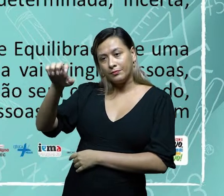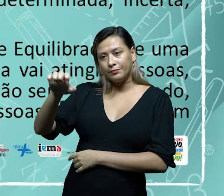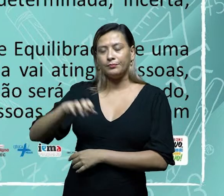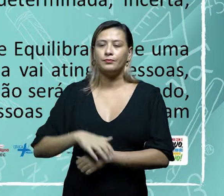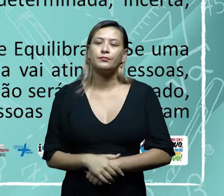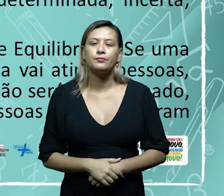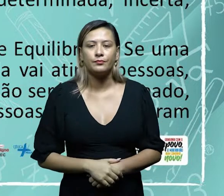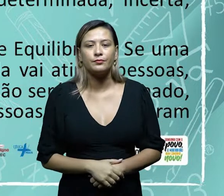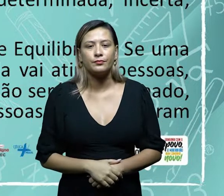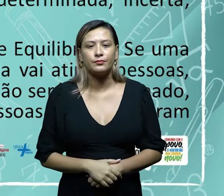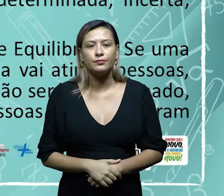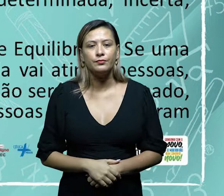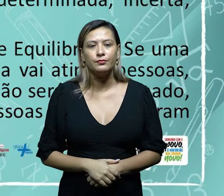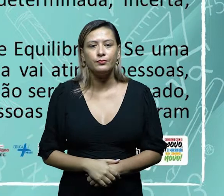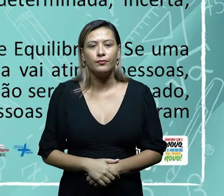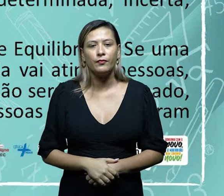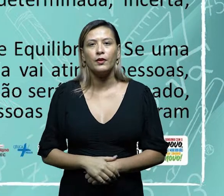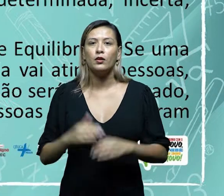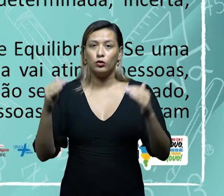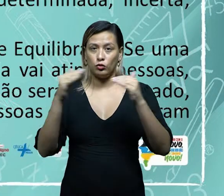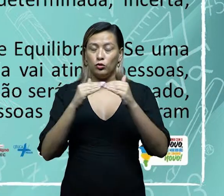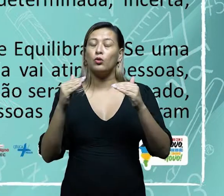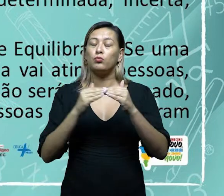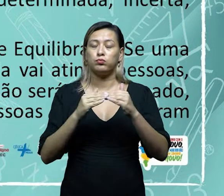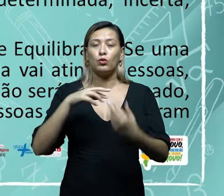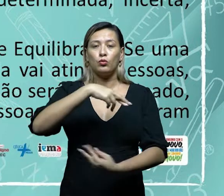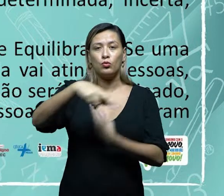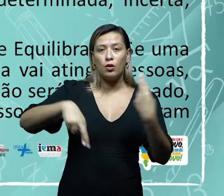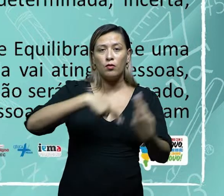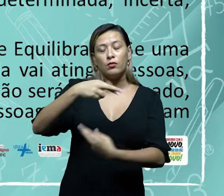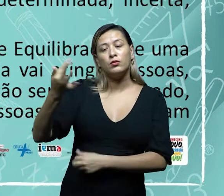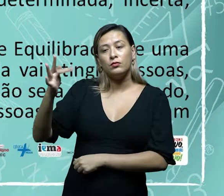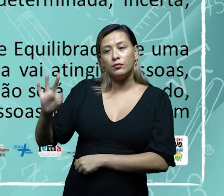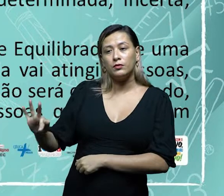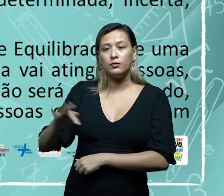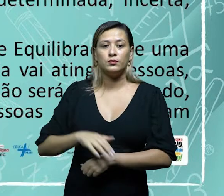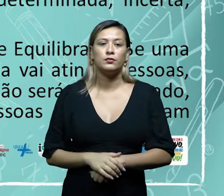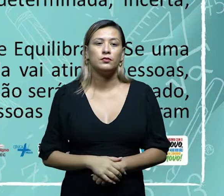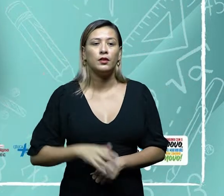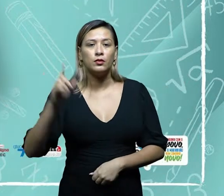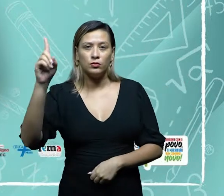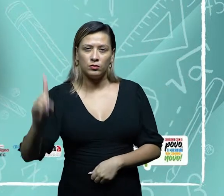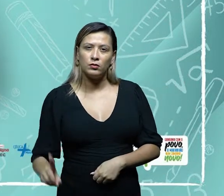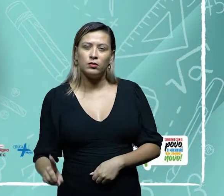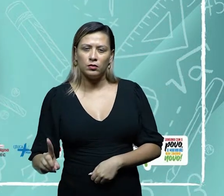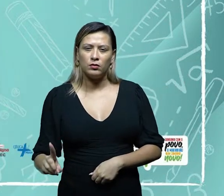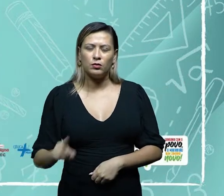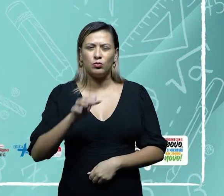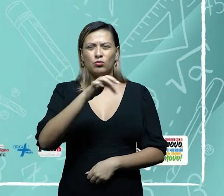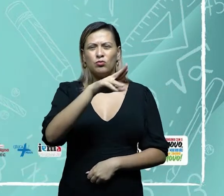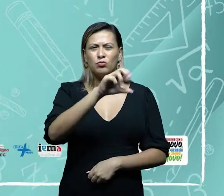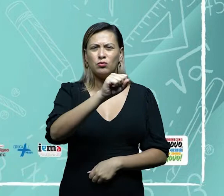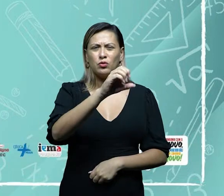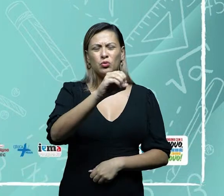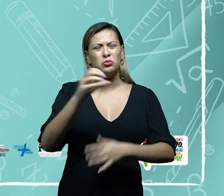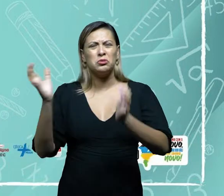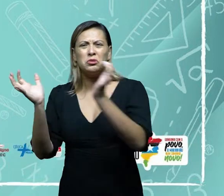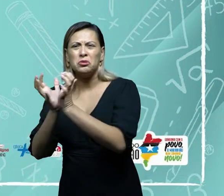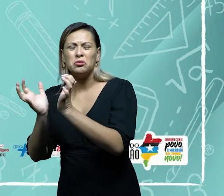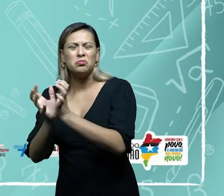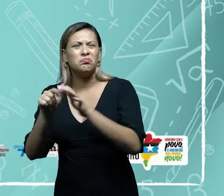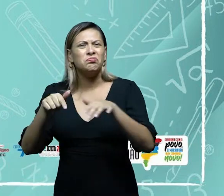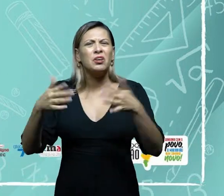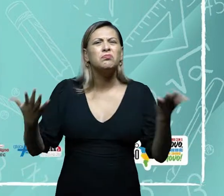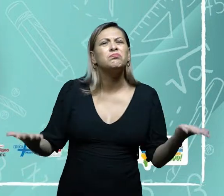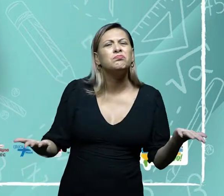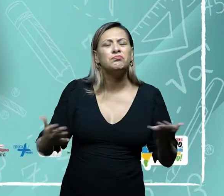com os princípios da Revolução Francesa. Bom, são direitos difusos e coletivos. Professor, eu não sei o que de fato é direito